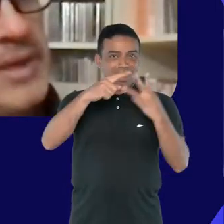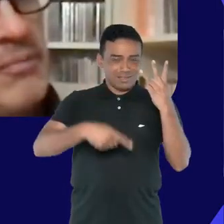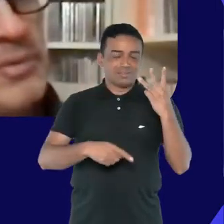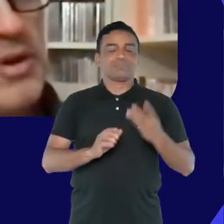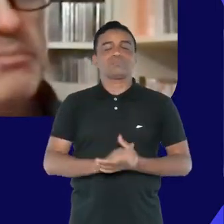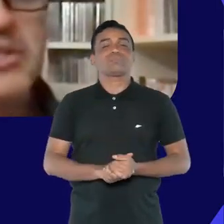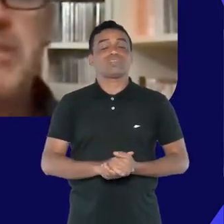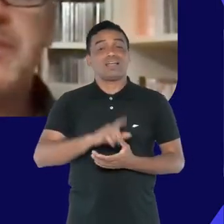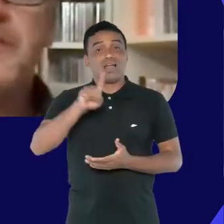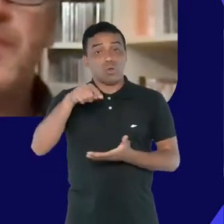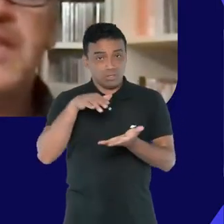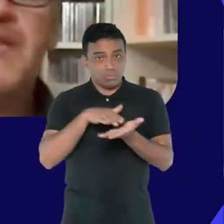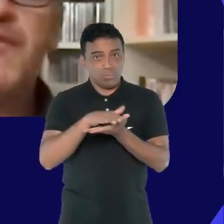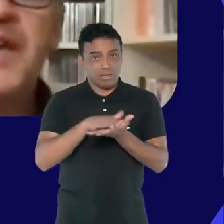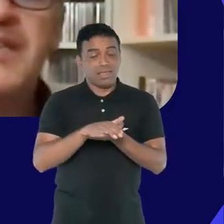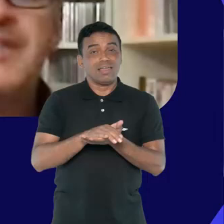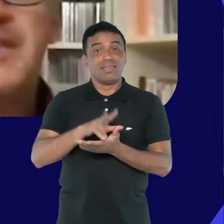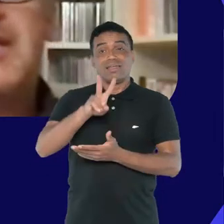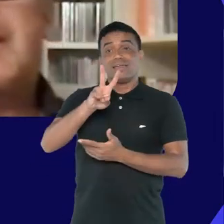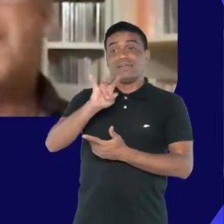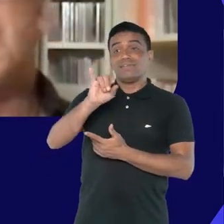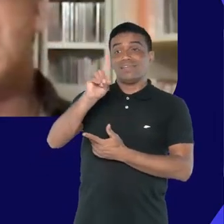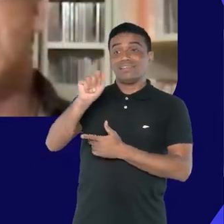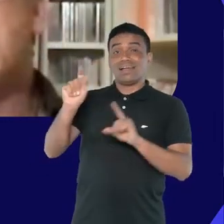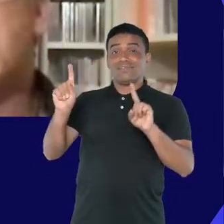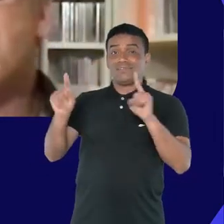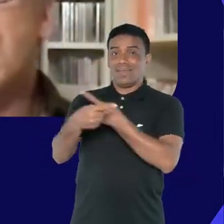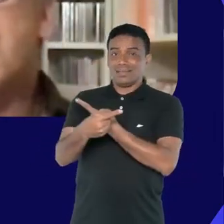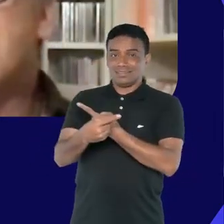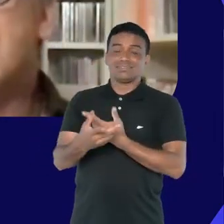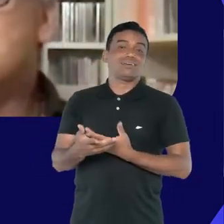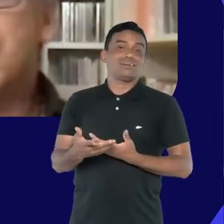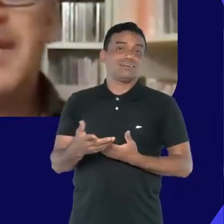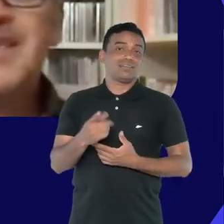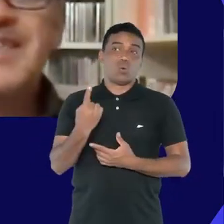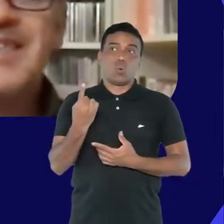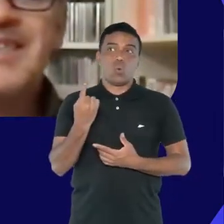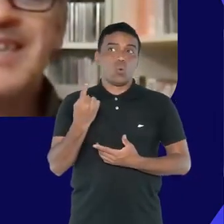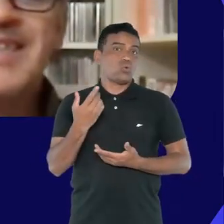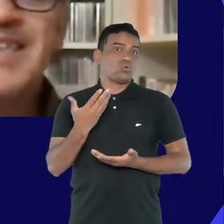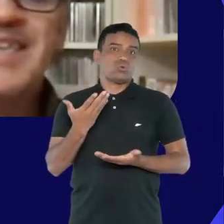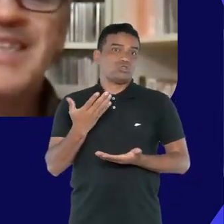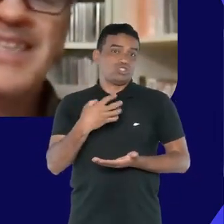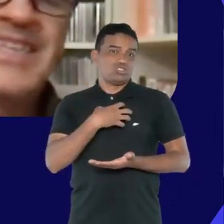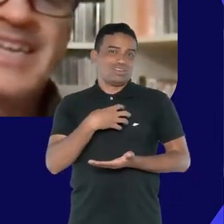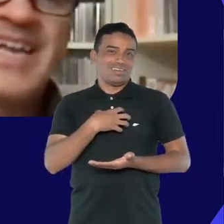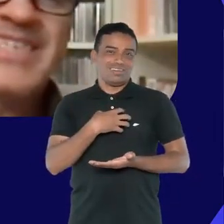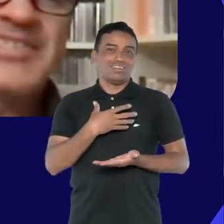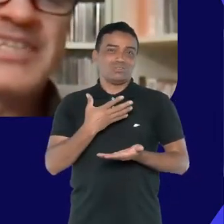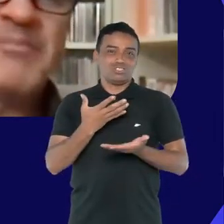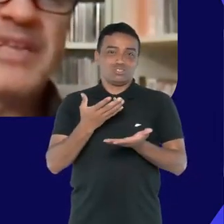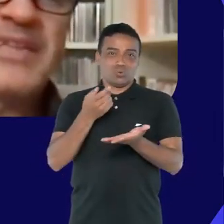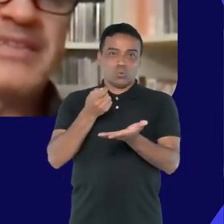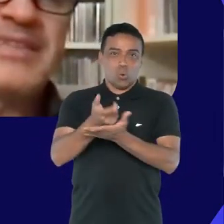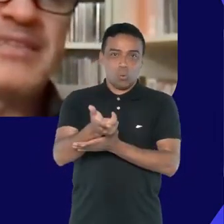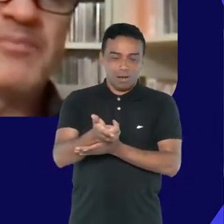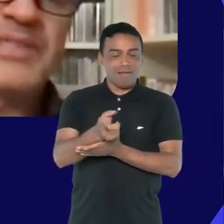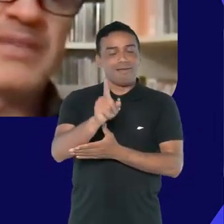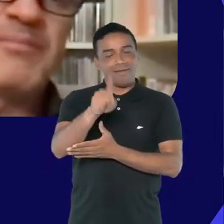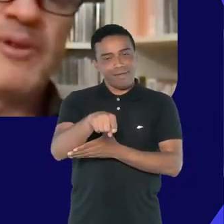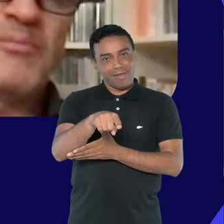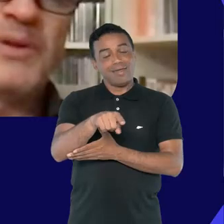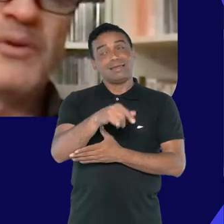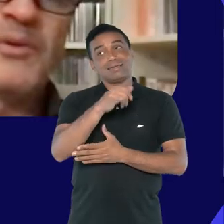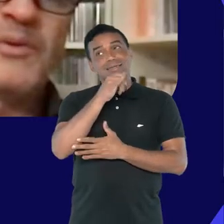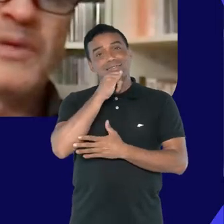publiquei eu próprio, chama-se Vida Inversa, e a única forma neste momento de adquiri-la é justamente indo,